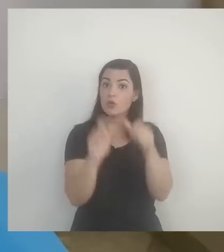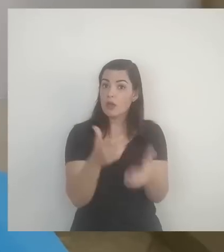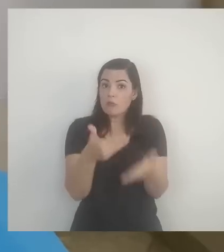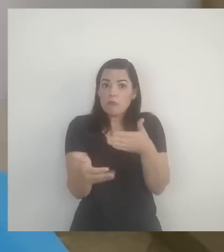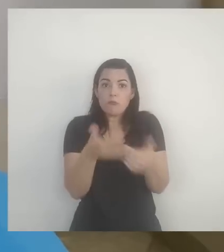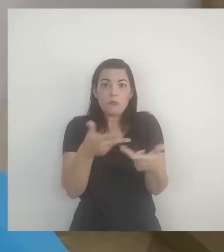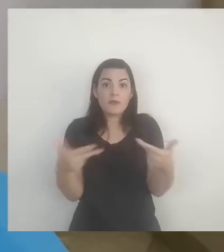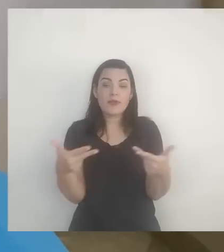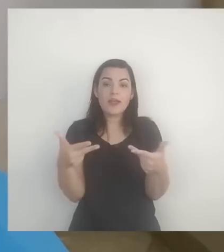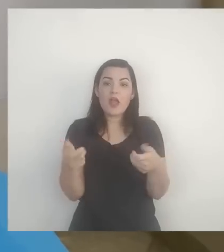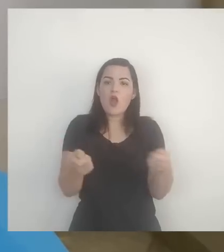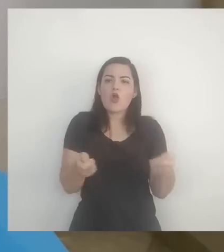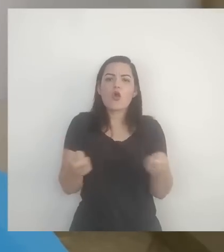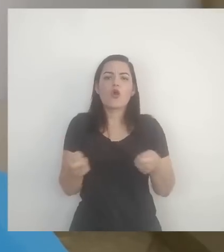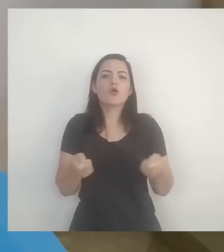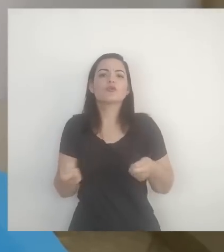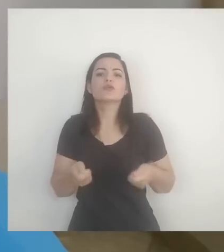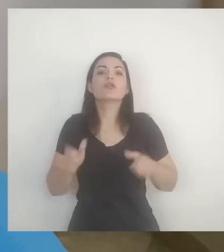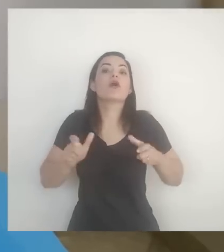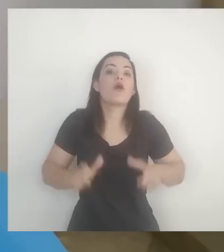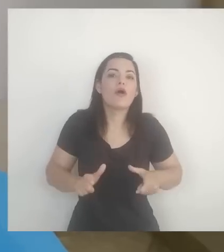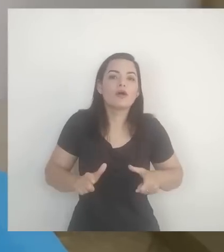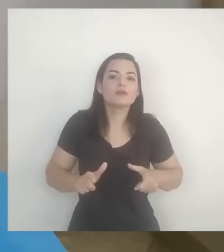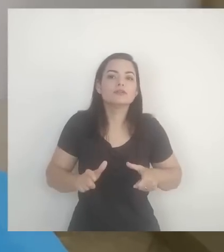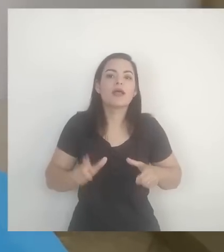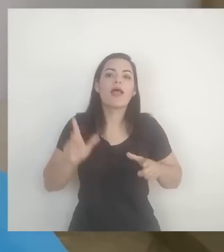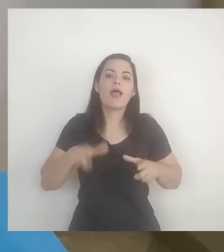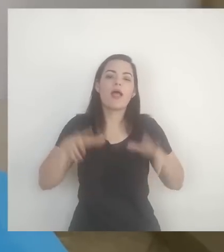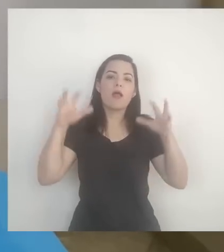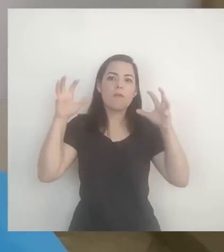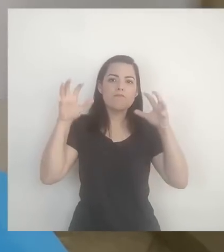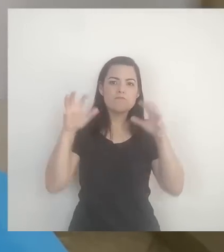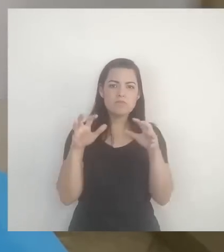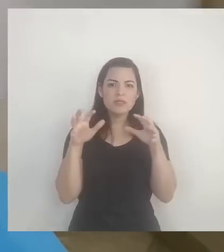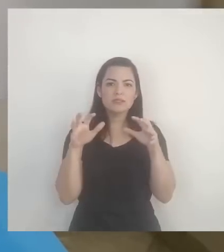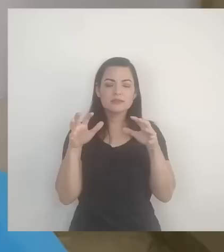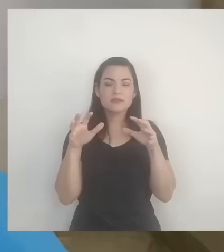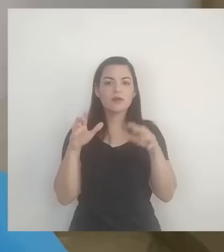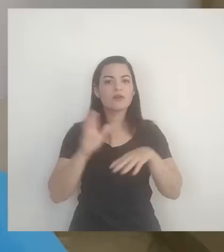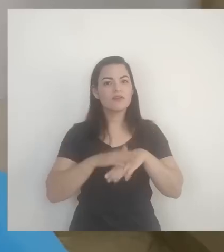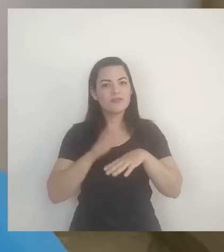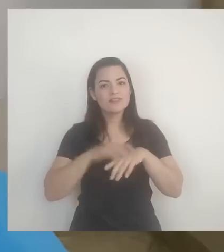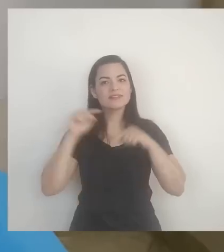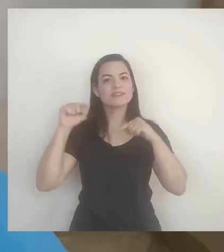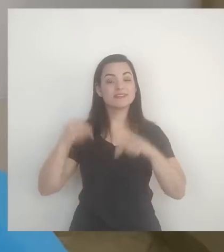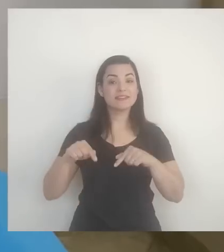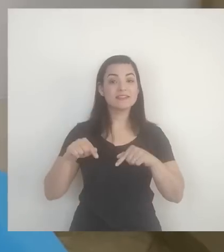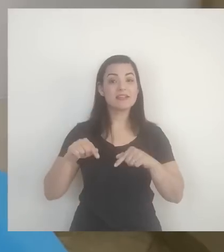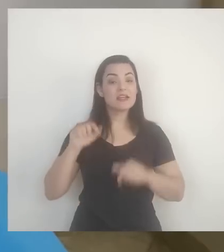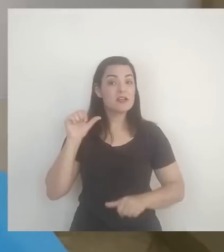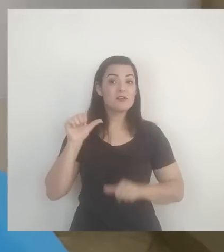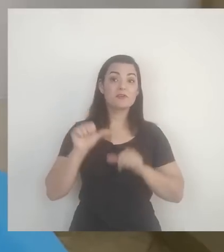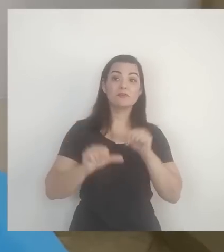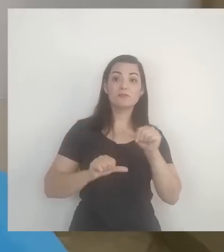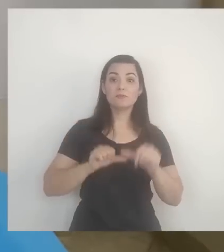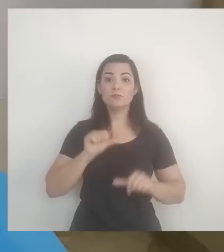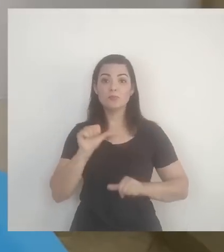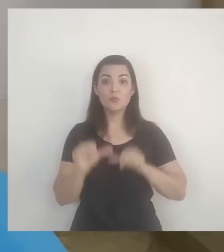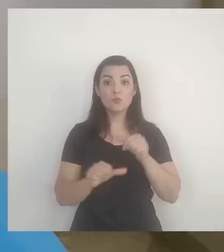minha garrafa, hein? O controle todo está na pressão que eu vou exercer aqui, que